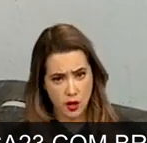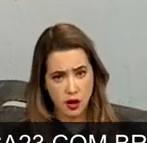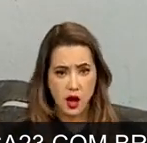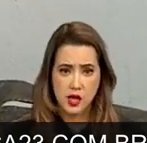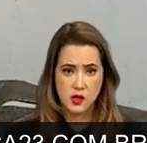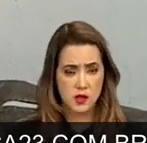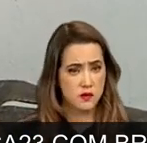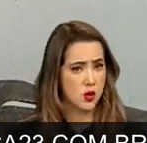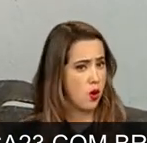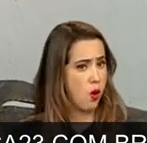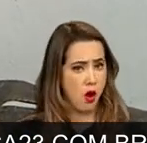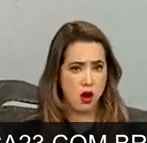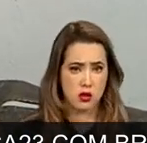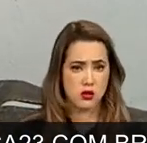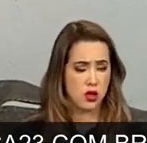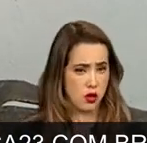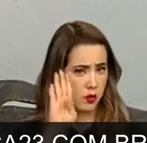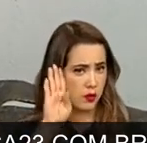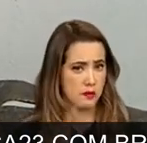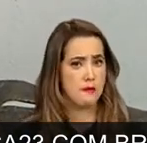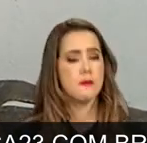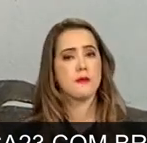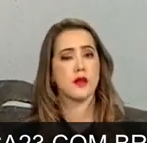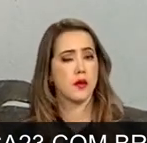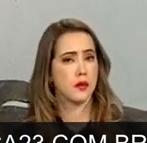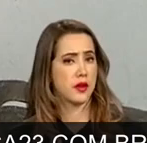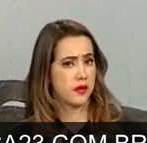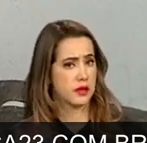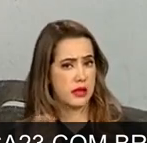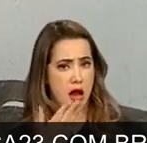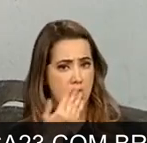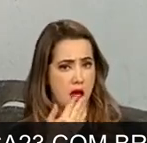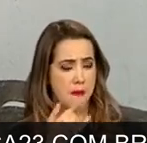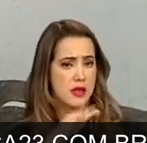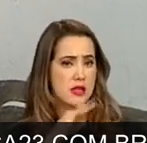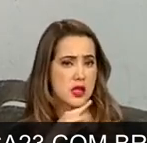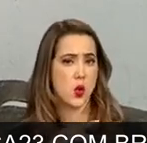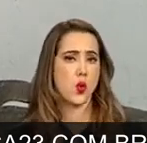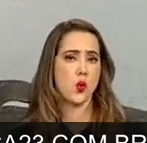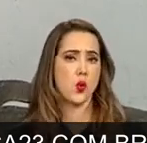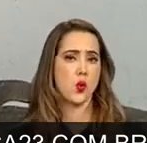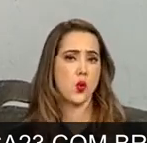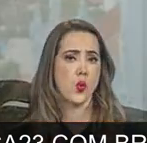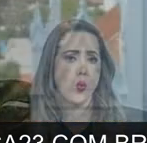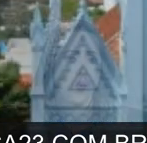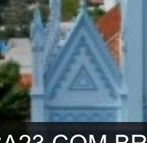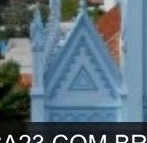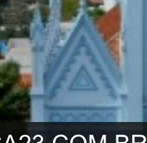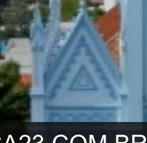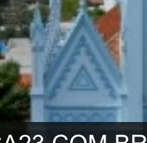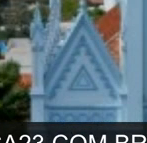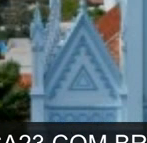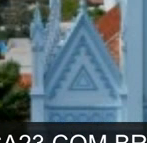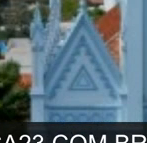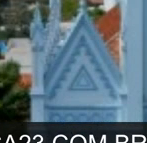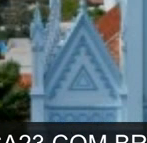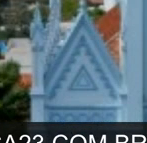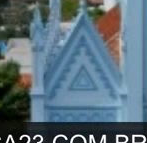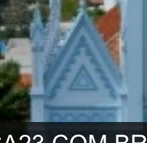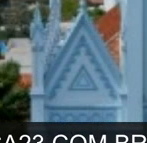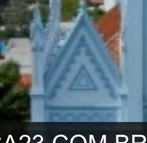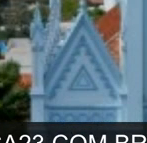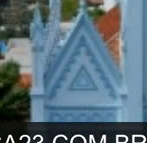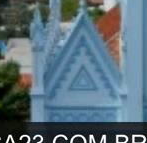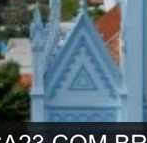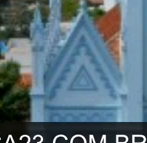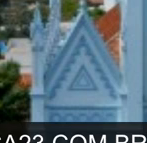você tem um colesterol muito alto, porque você tem uma alimentação muito rica em gordura. Por isso os exames,